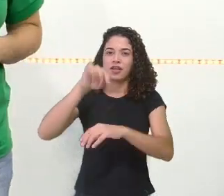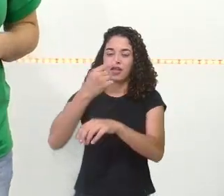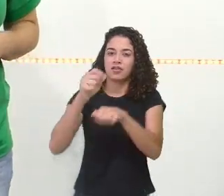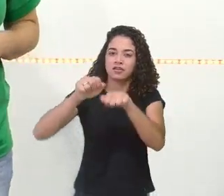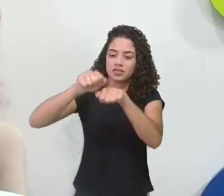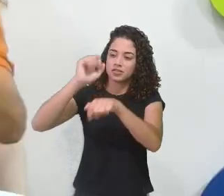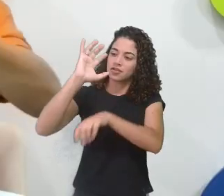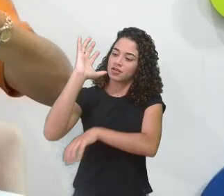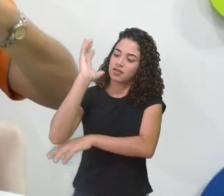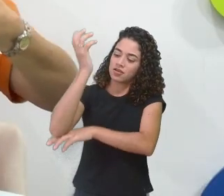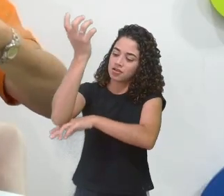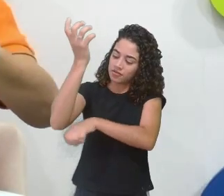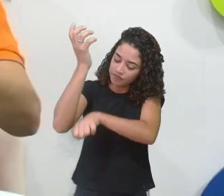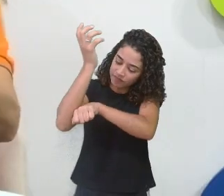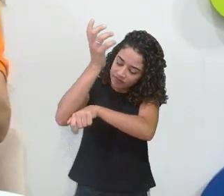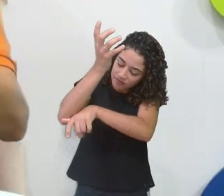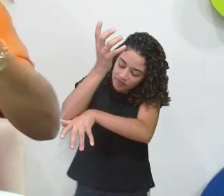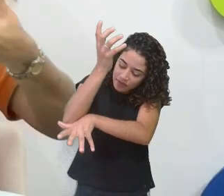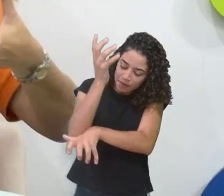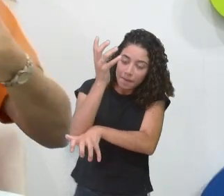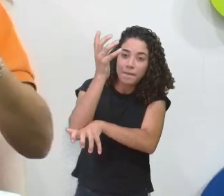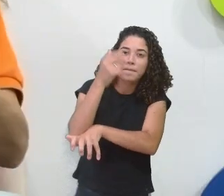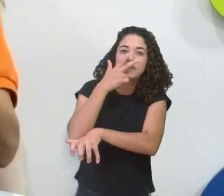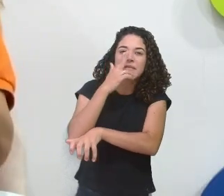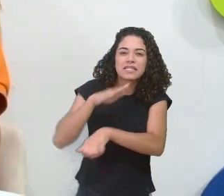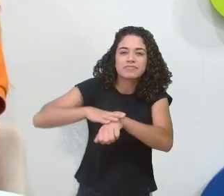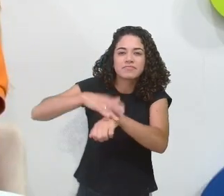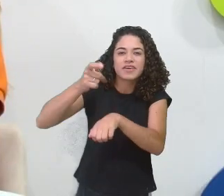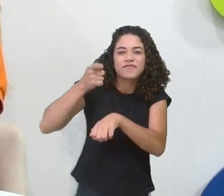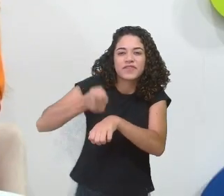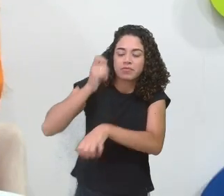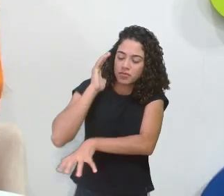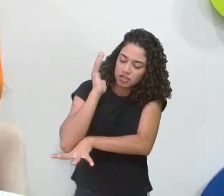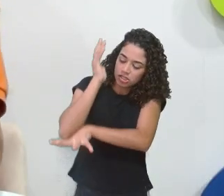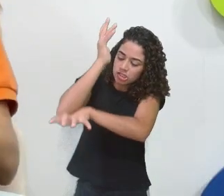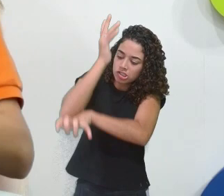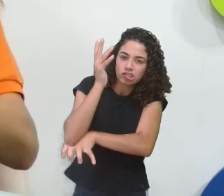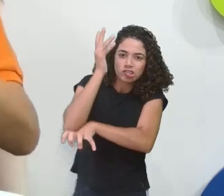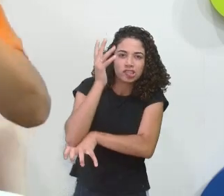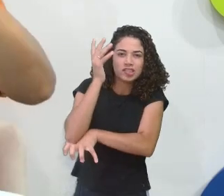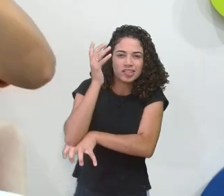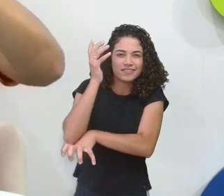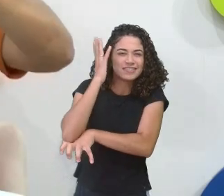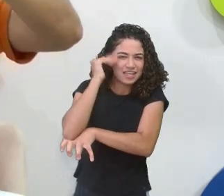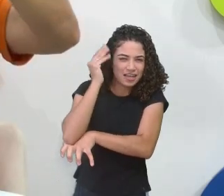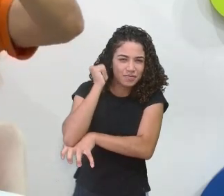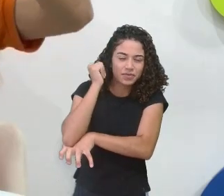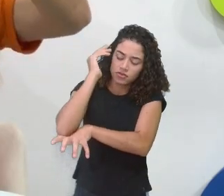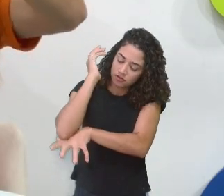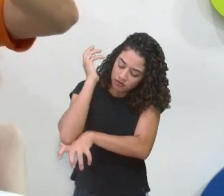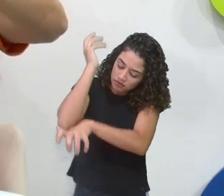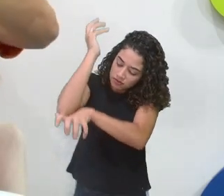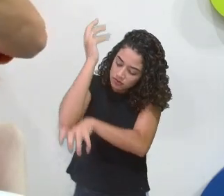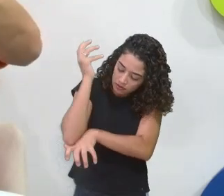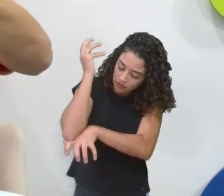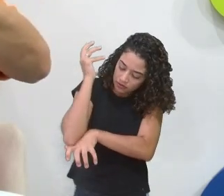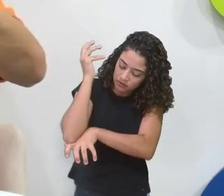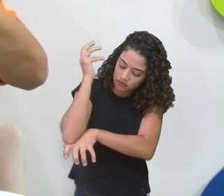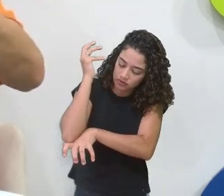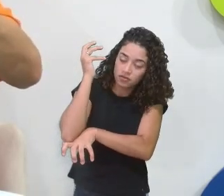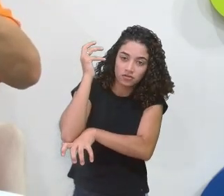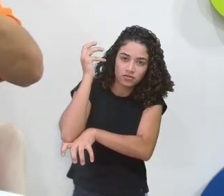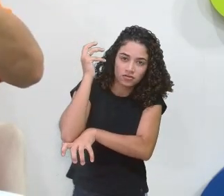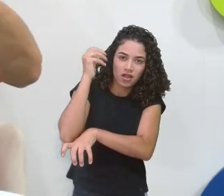raízes funcionam como mãos, não é? Embaixo da terra ali, ó, segurando, gente. Exatamente. As raízes das árvores estão segurando